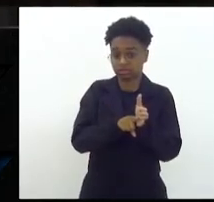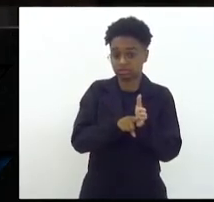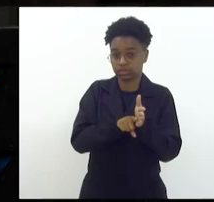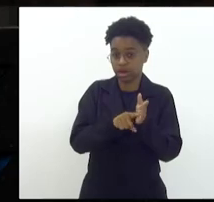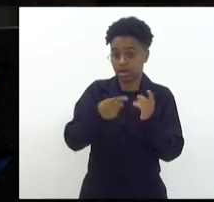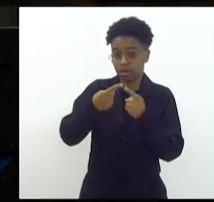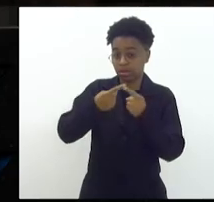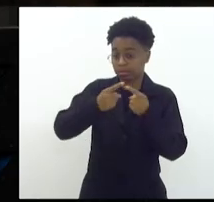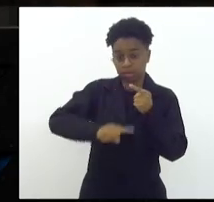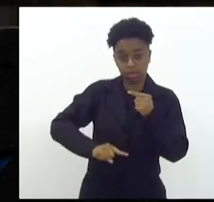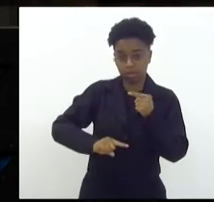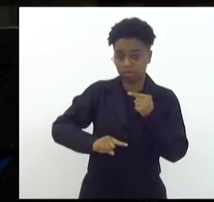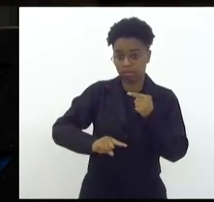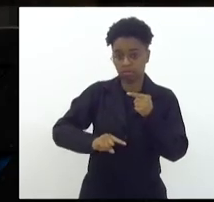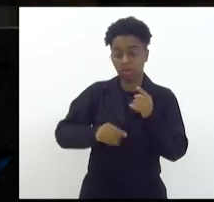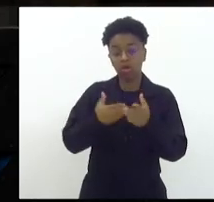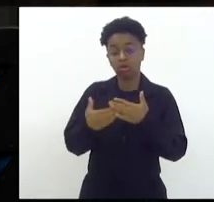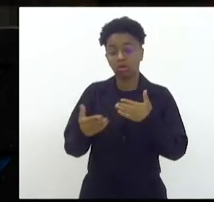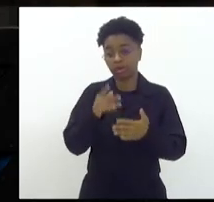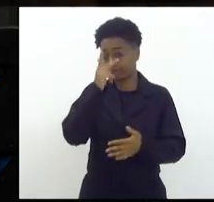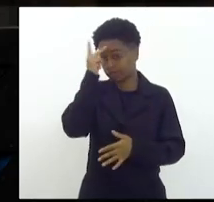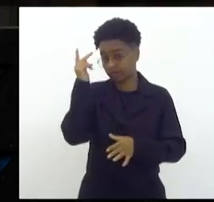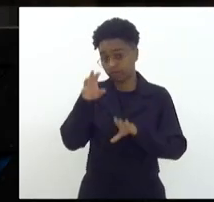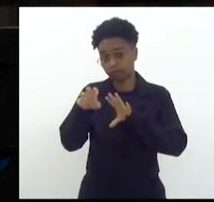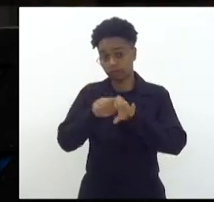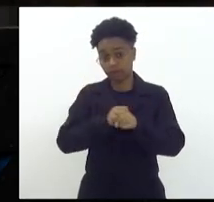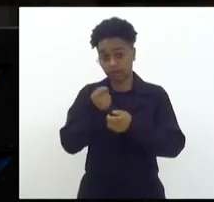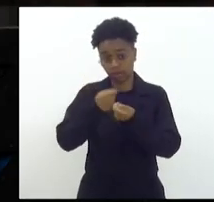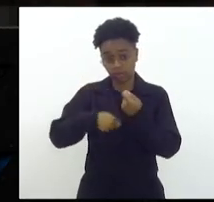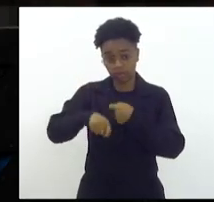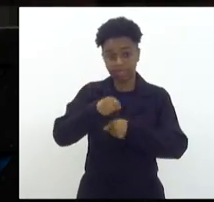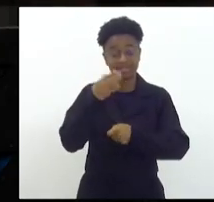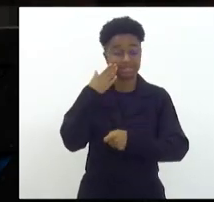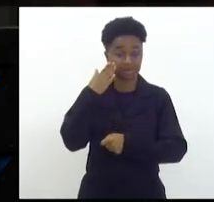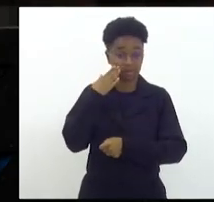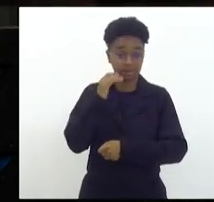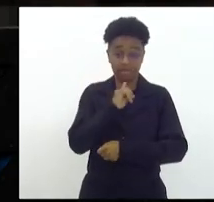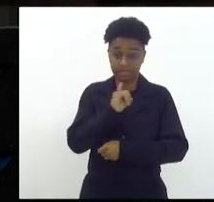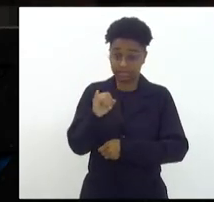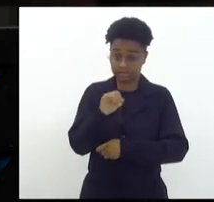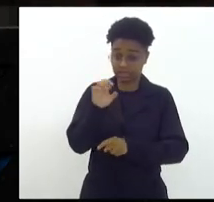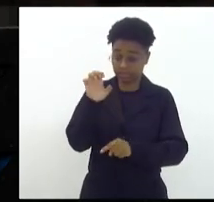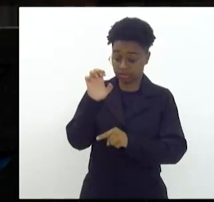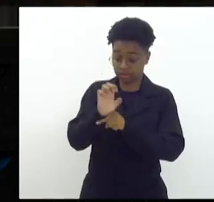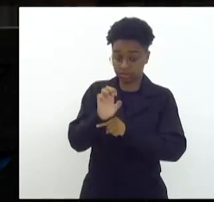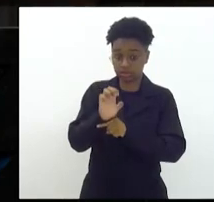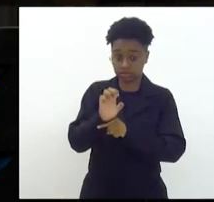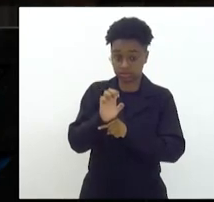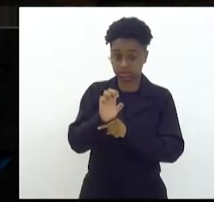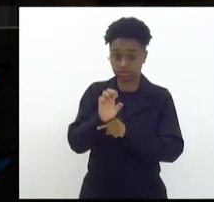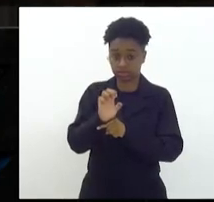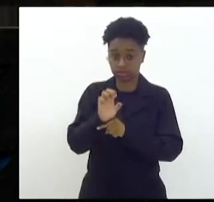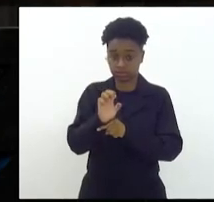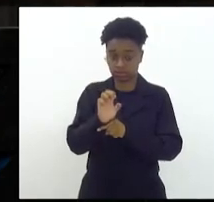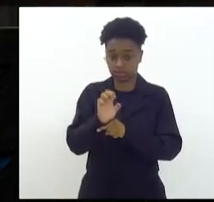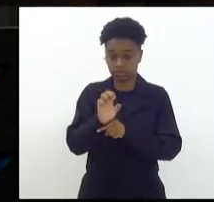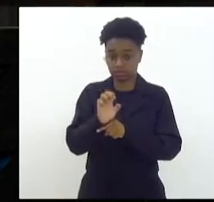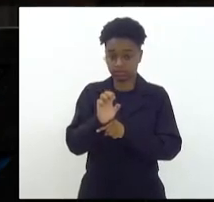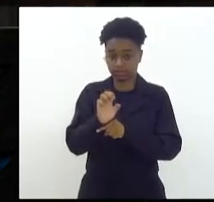qualquer economista recém-formado sabe que se um ente estatal toma